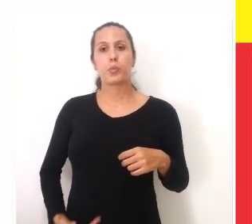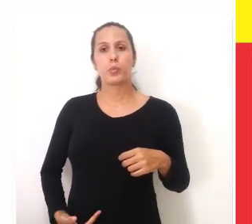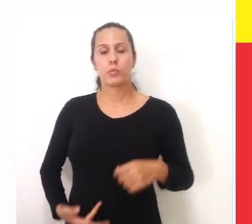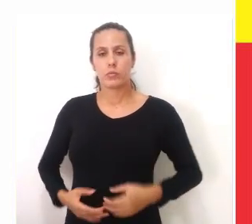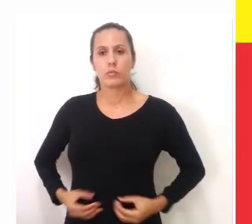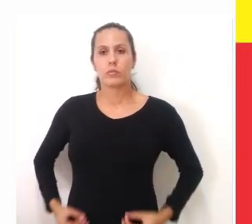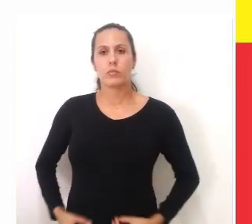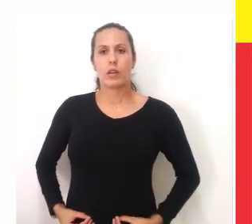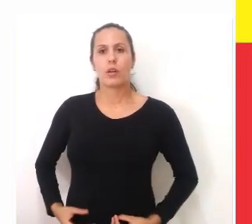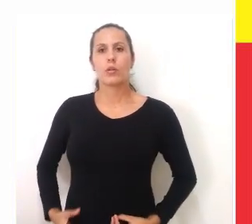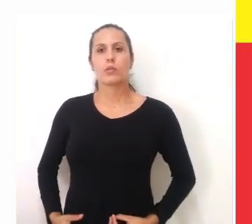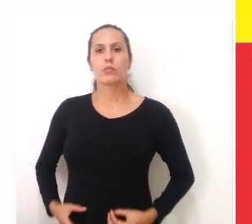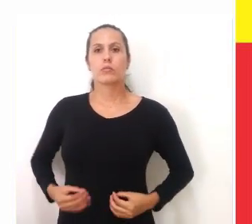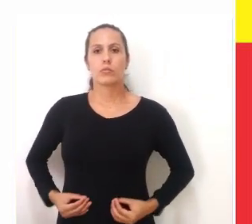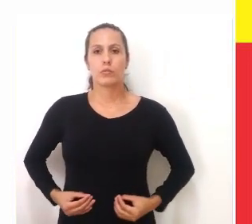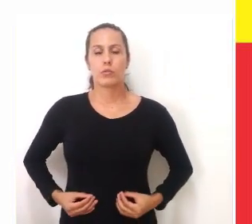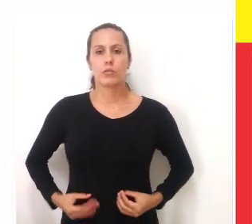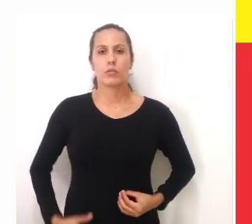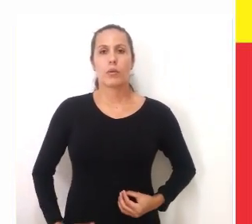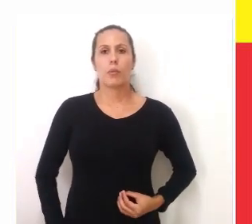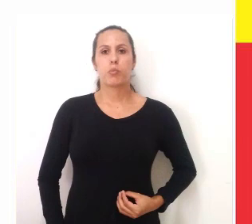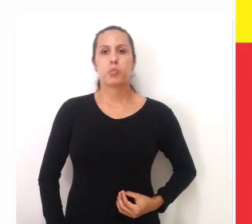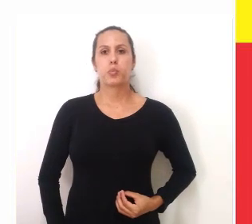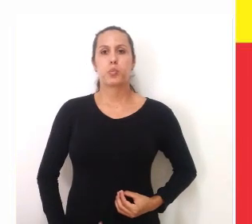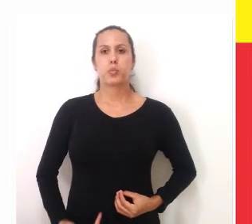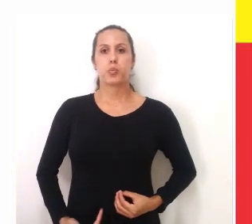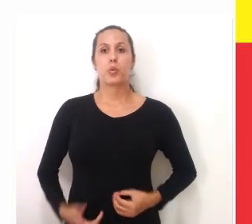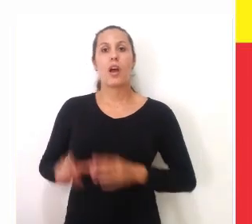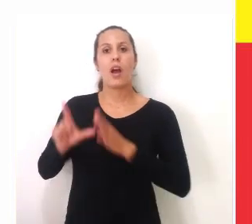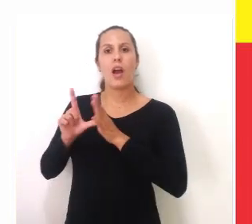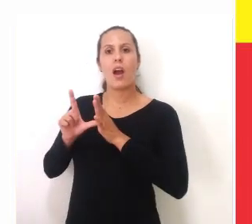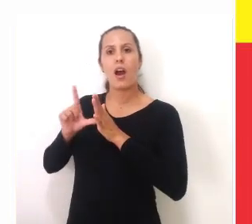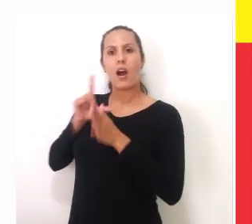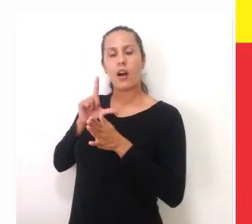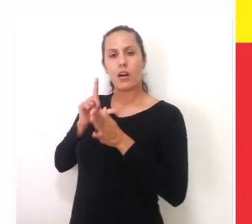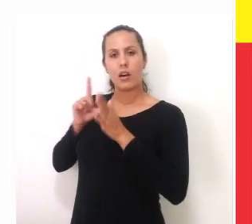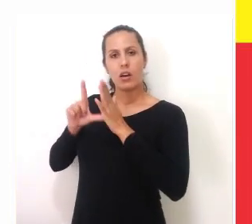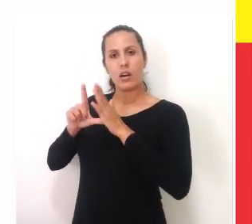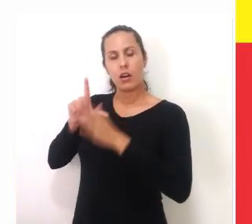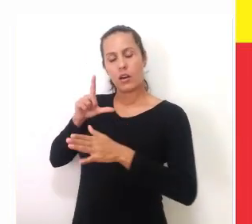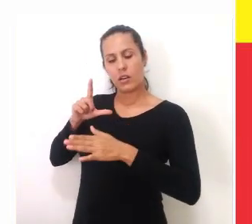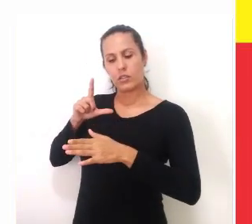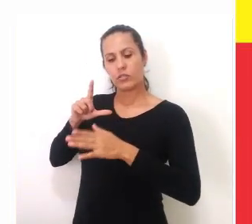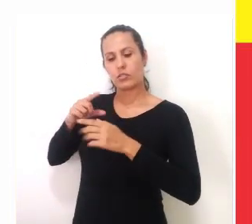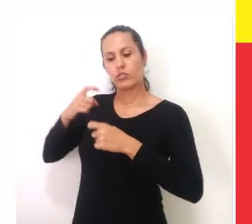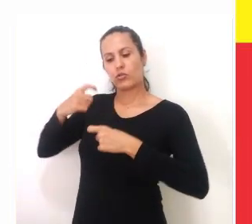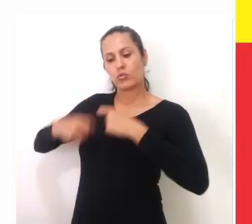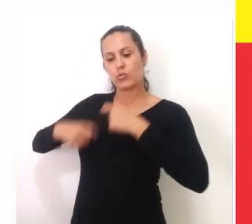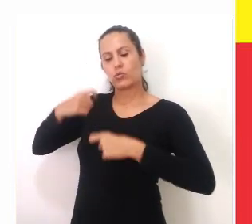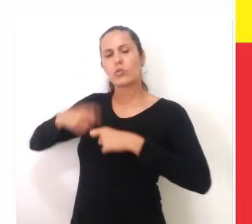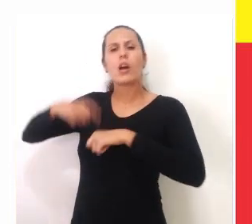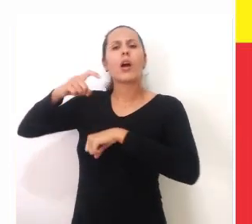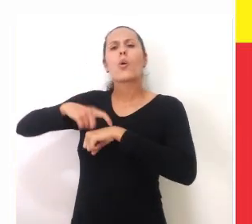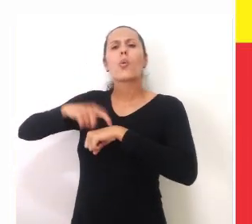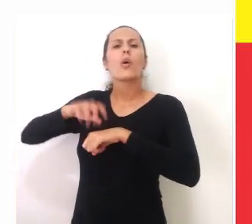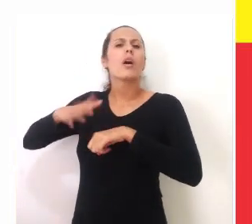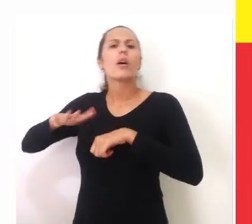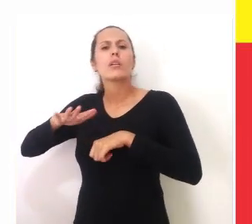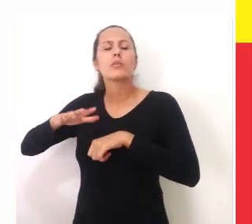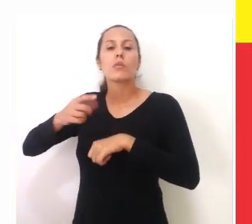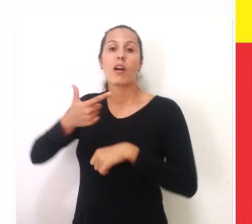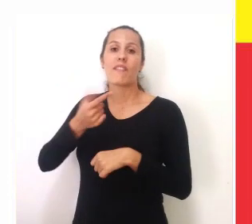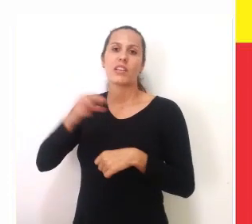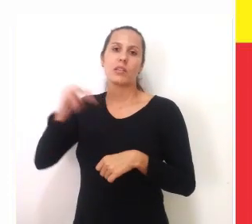olha a imagem, na região vaginal. Vejam só, antes do início da